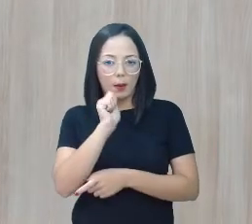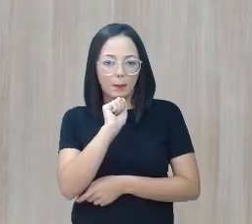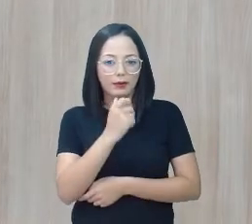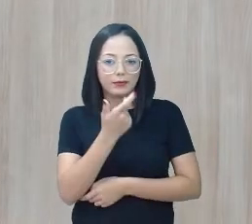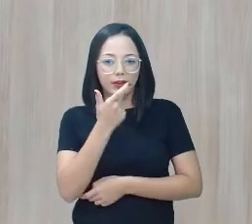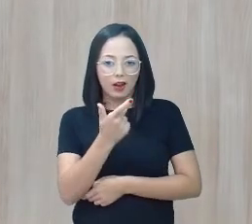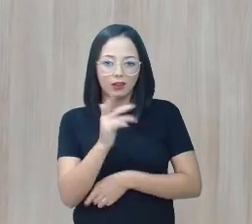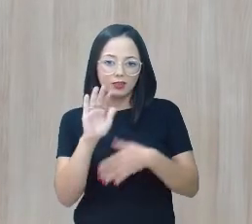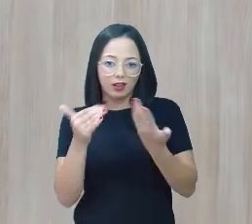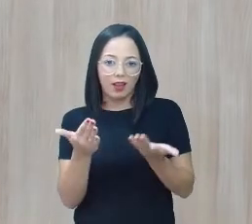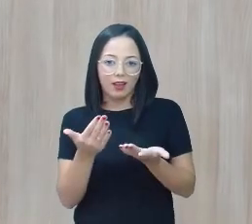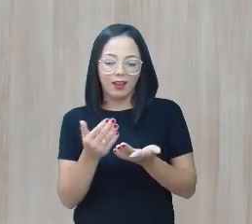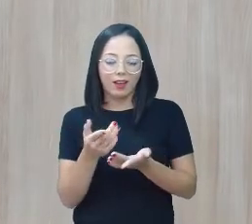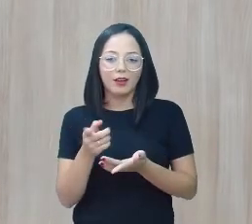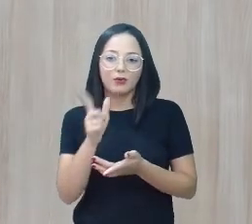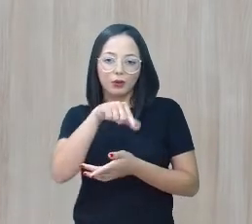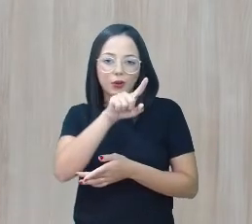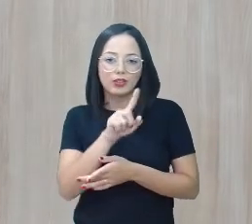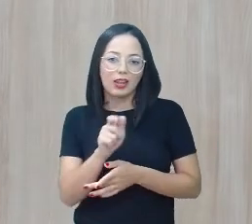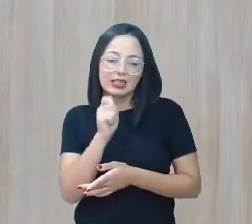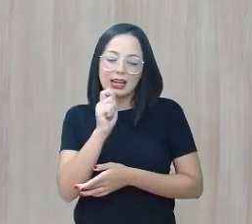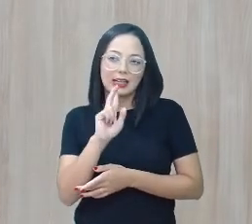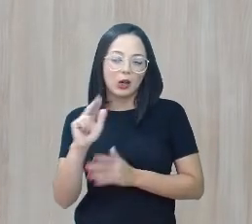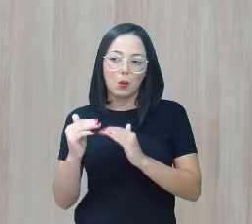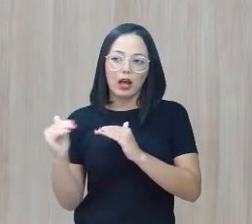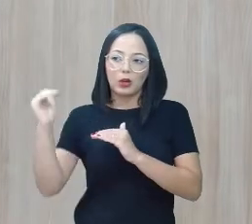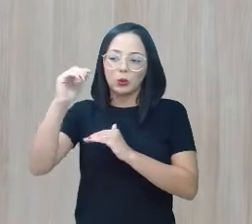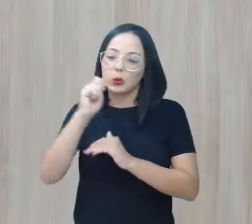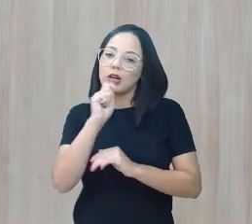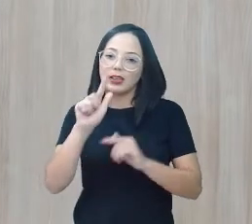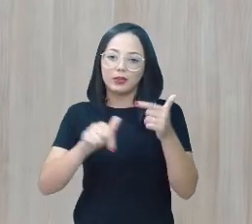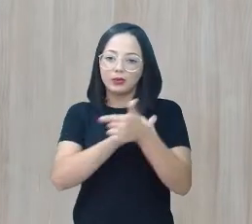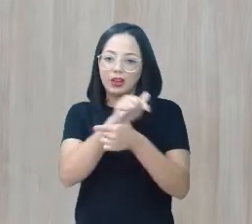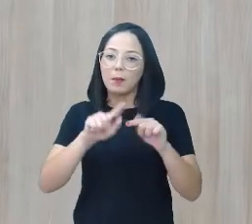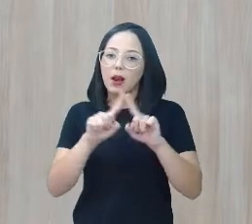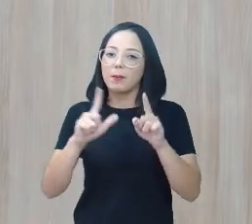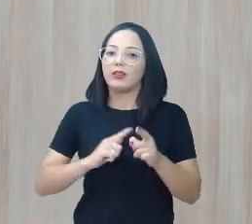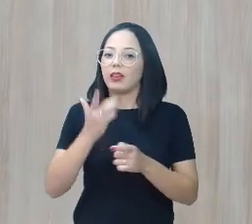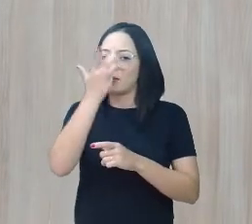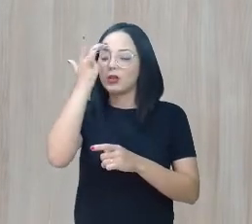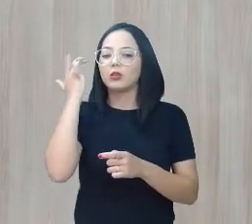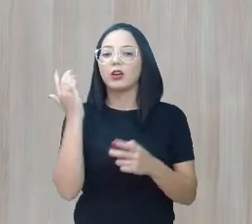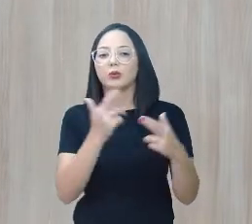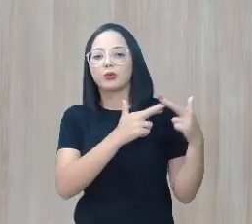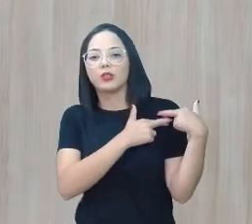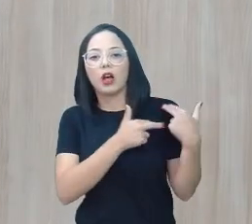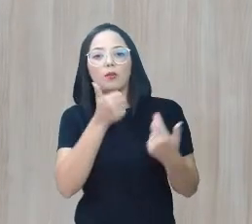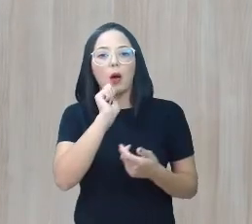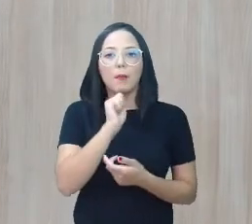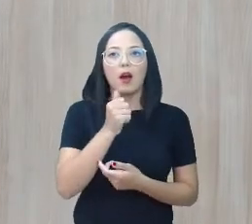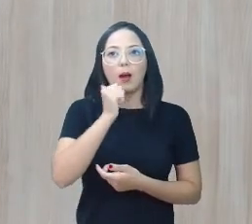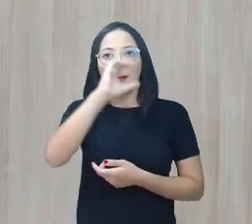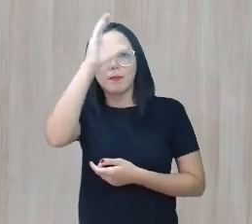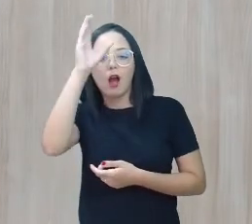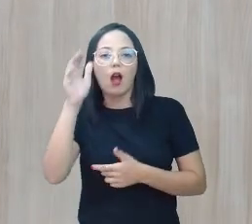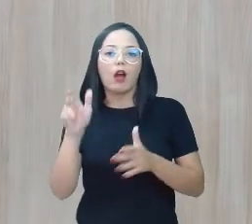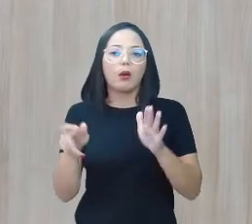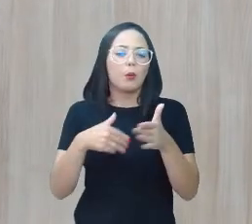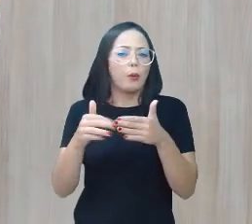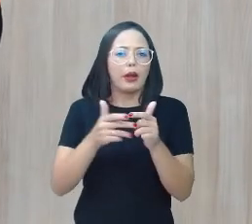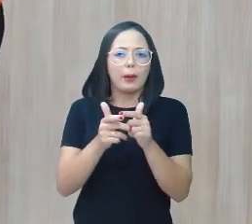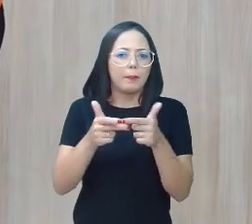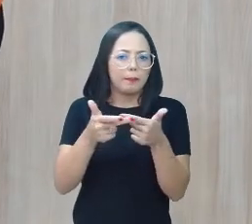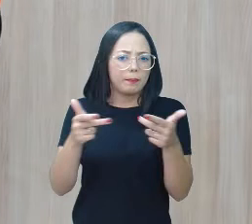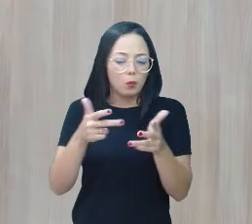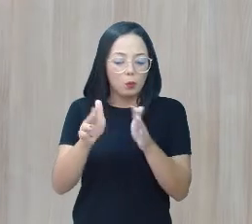assim, não é? Vocês ainda não são adultos, ainda não trabalham, mas tem alguém responsável, sua mãe, seu pai, sua tia, alguém, não